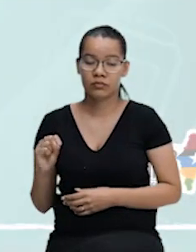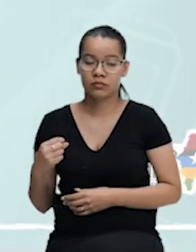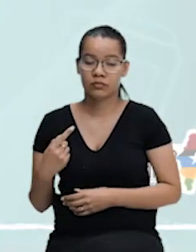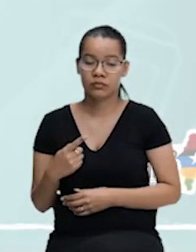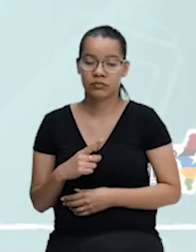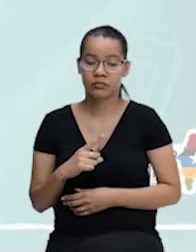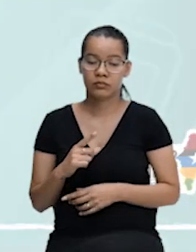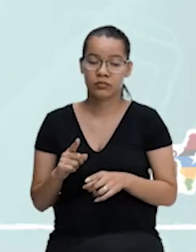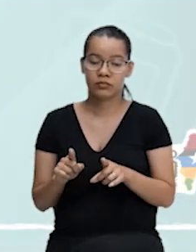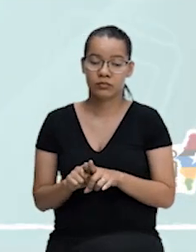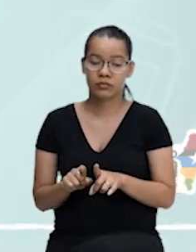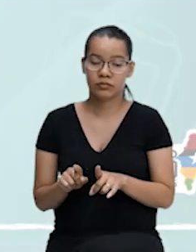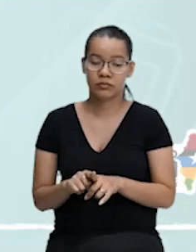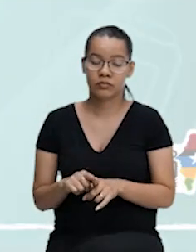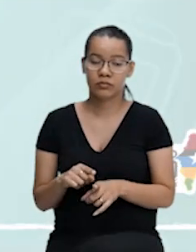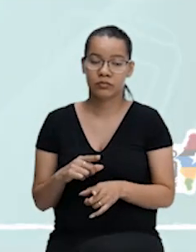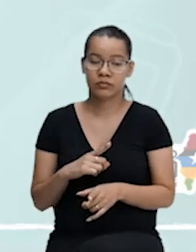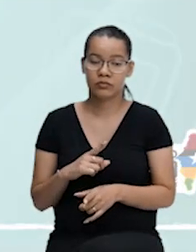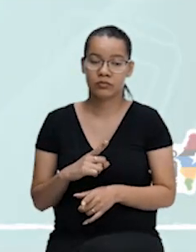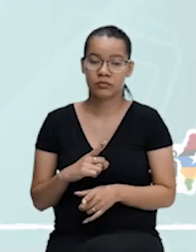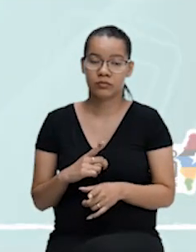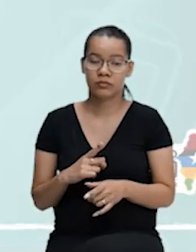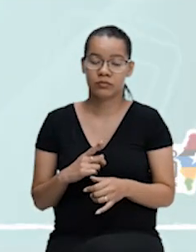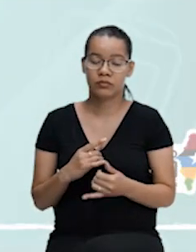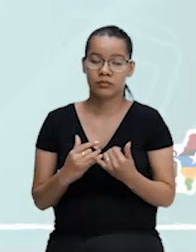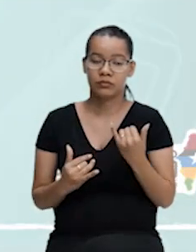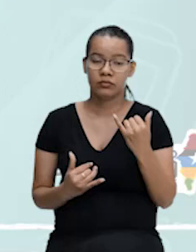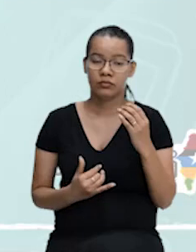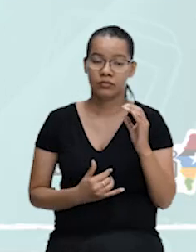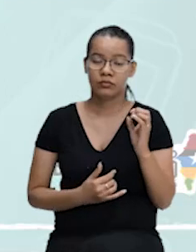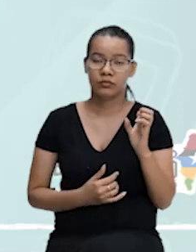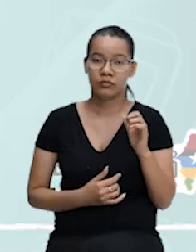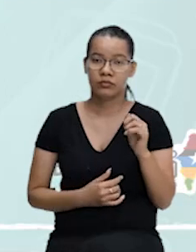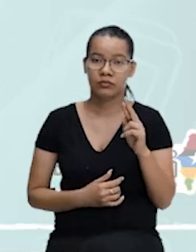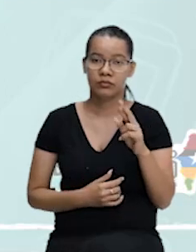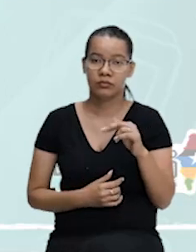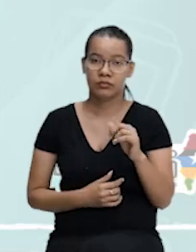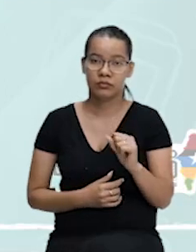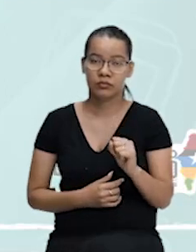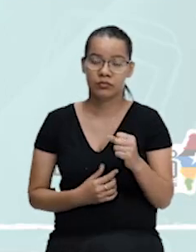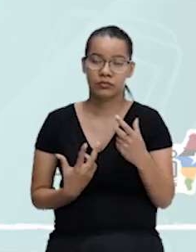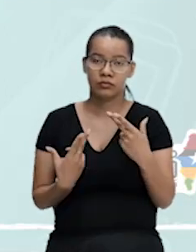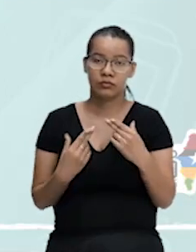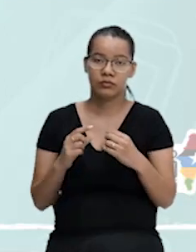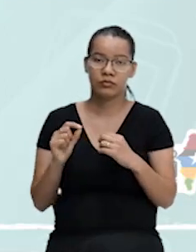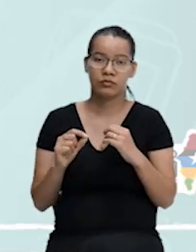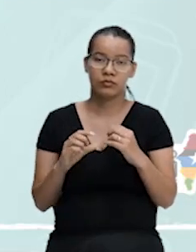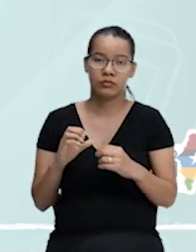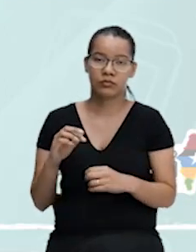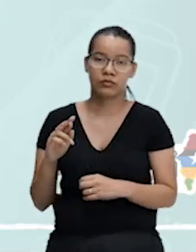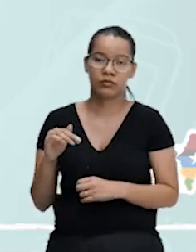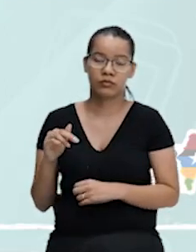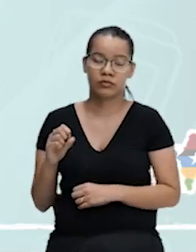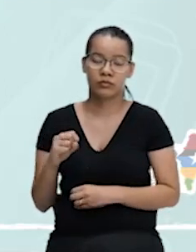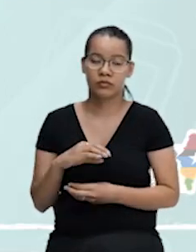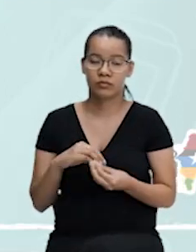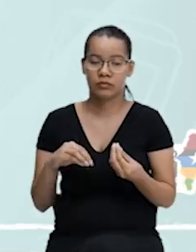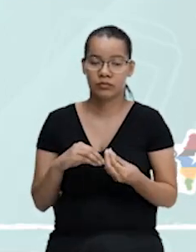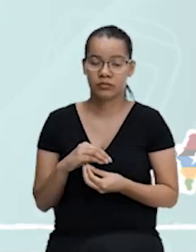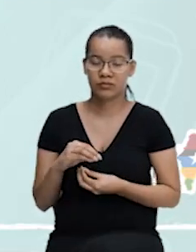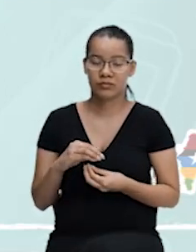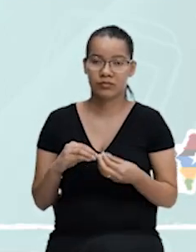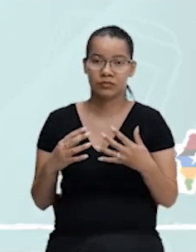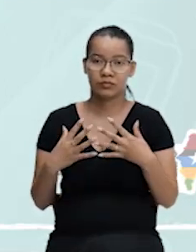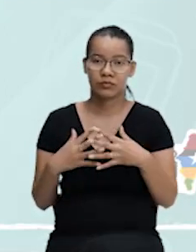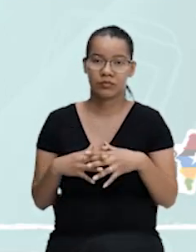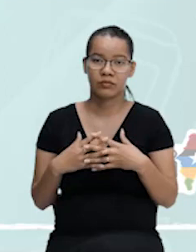de ceras. Embora a cera seja uma mistura muito complexa de vários compostos